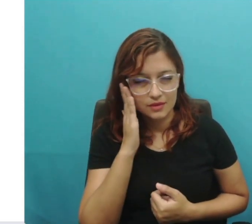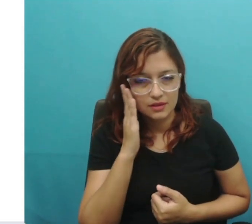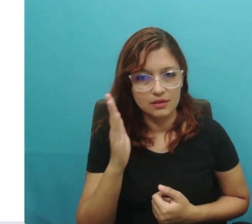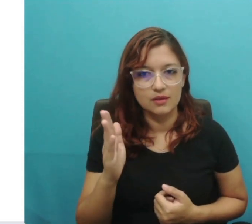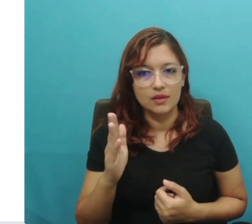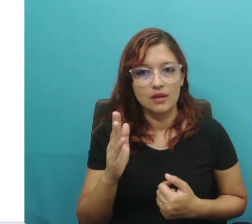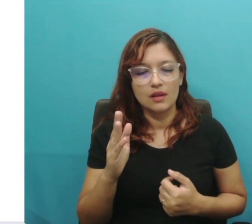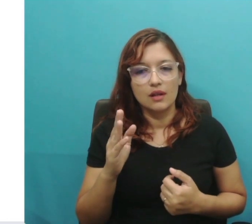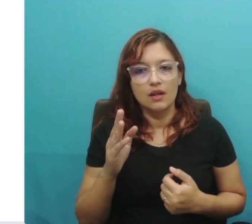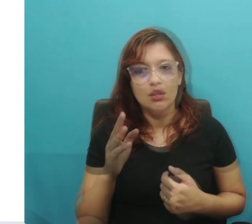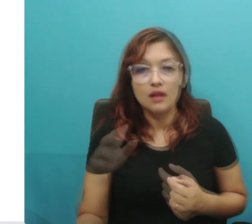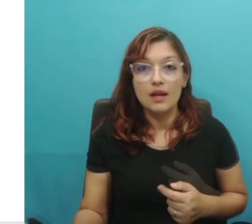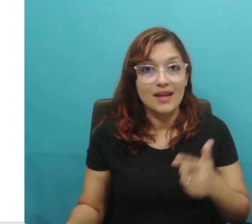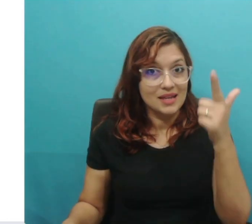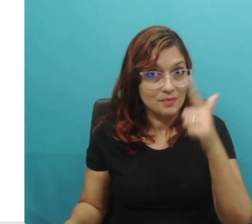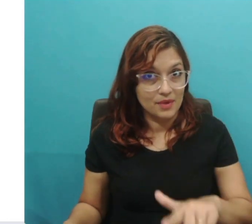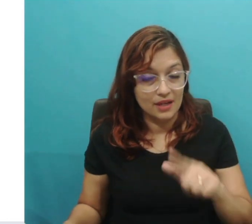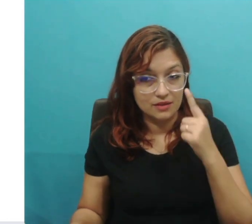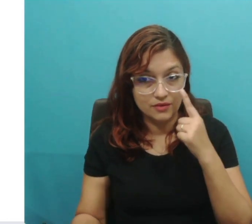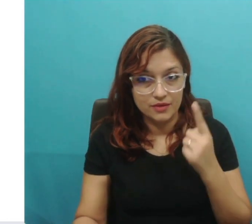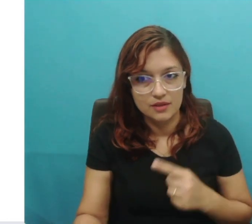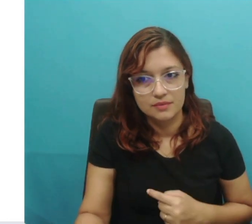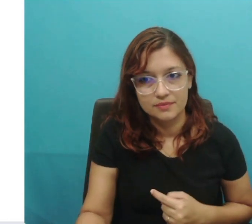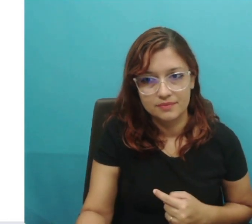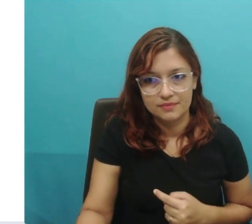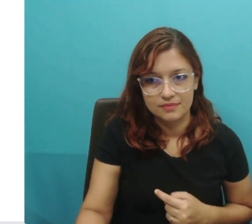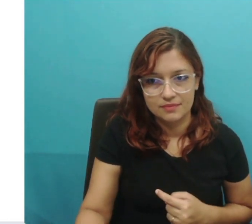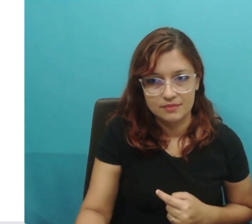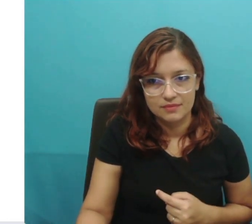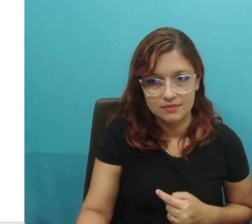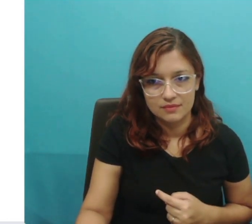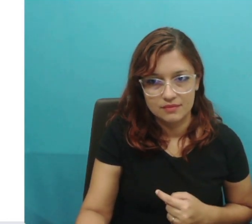Por causa da referência.